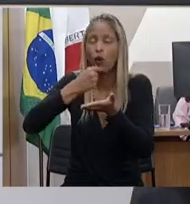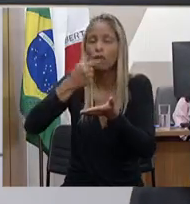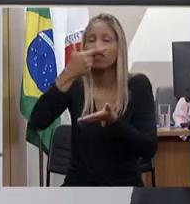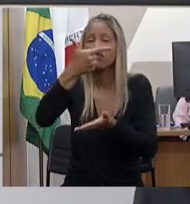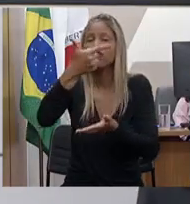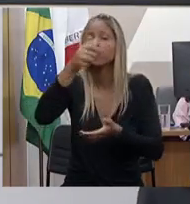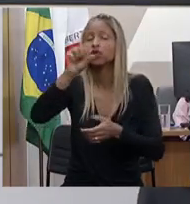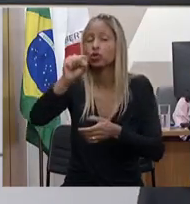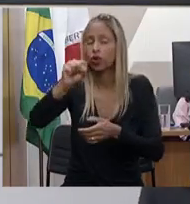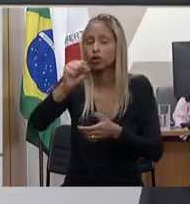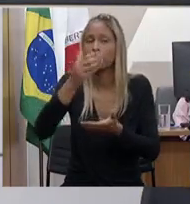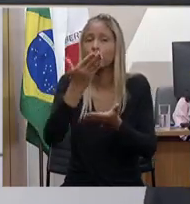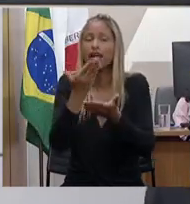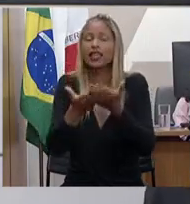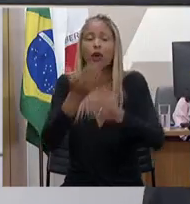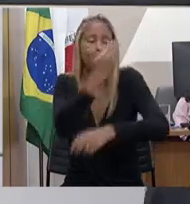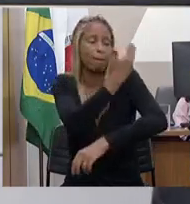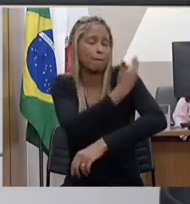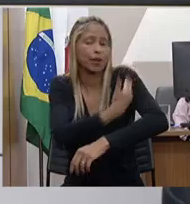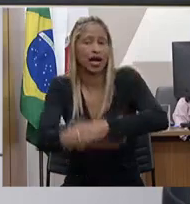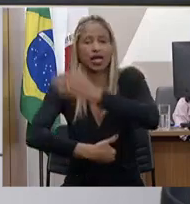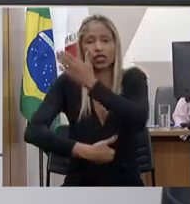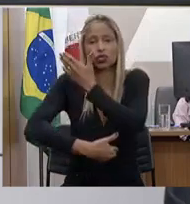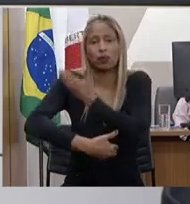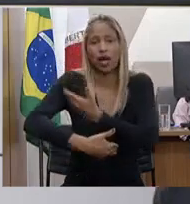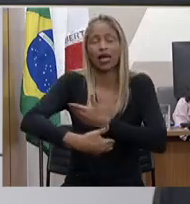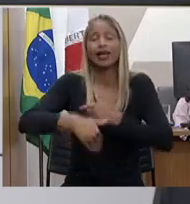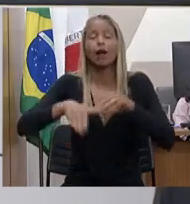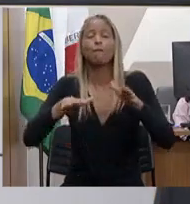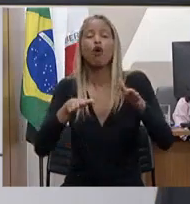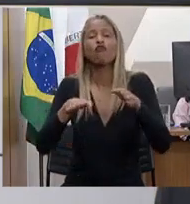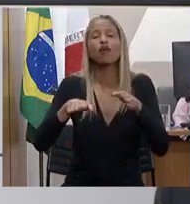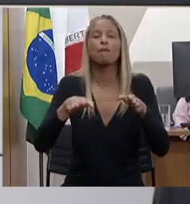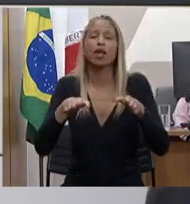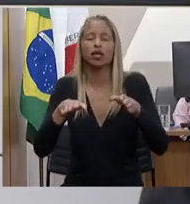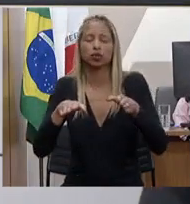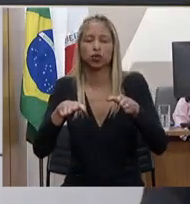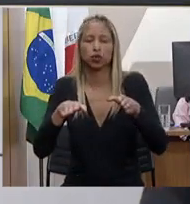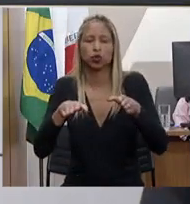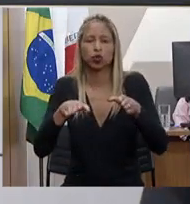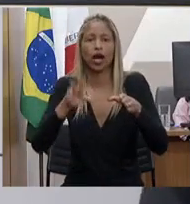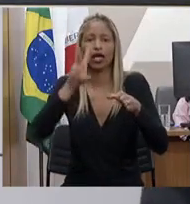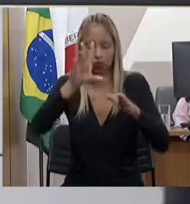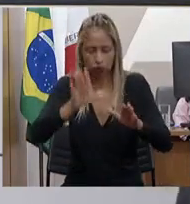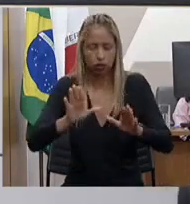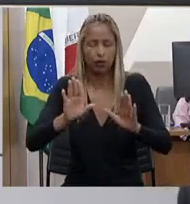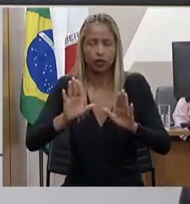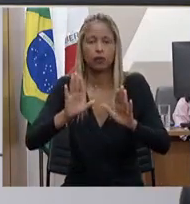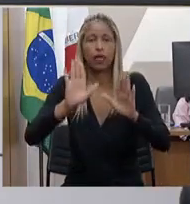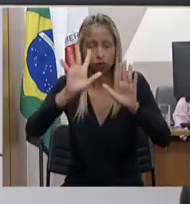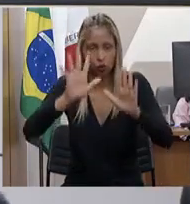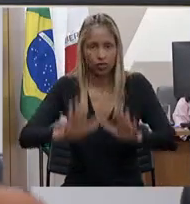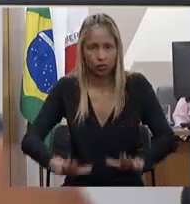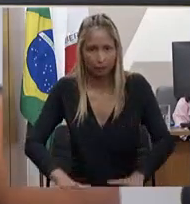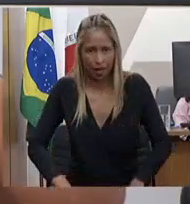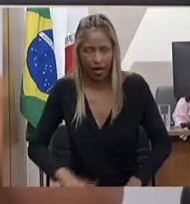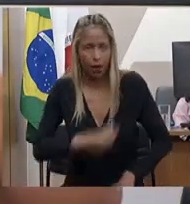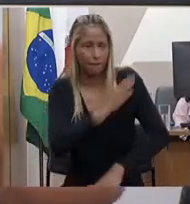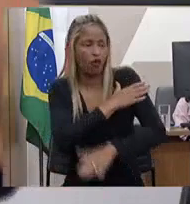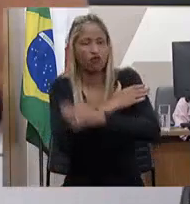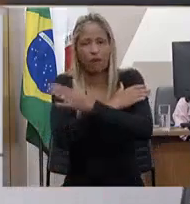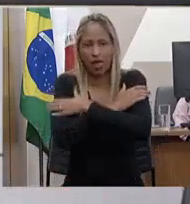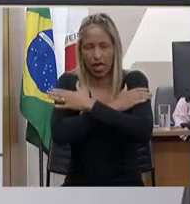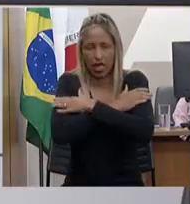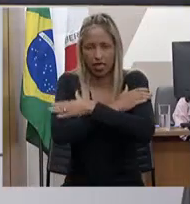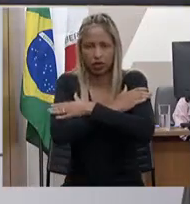anos perdeu os dois braços e perdeu o movimento da do braço esquerdo perdeu as duas pernas e perdeu o movimento do braço